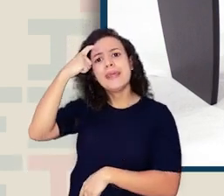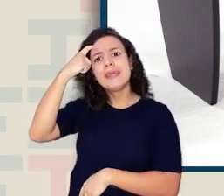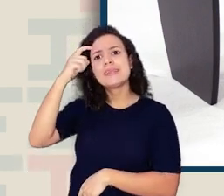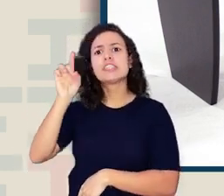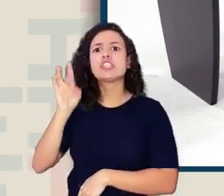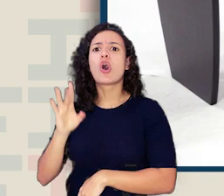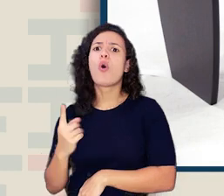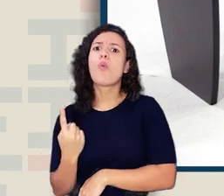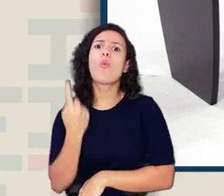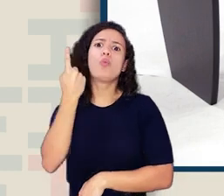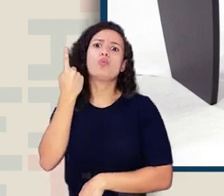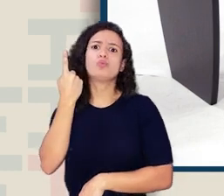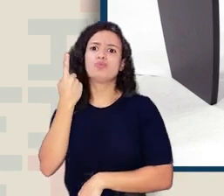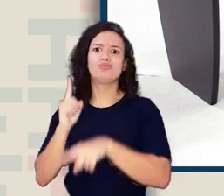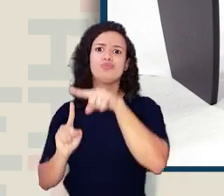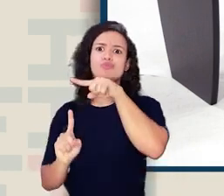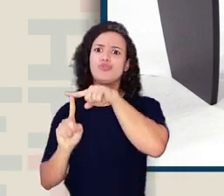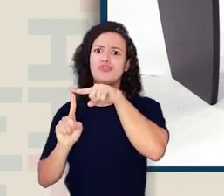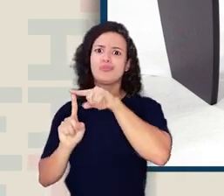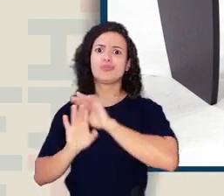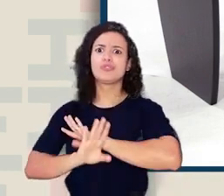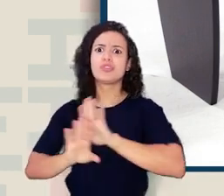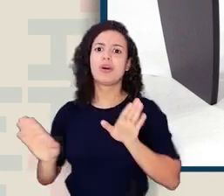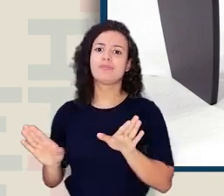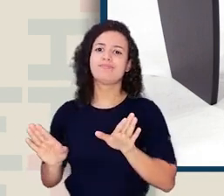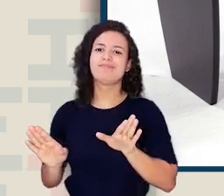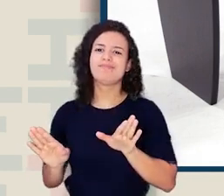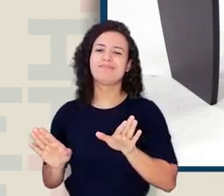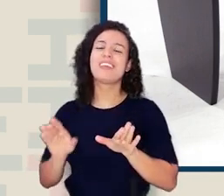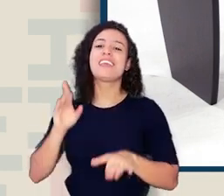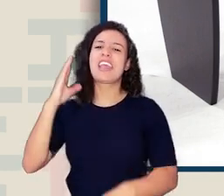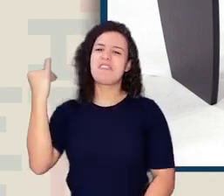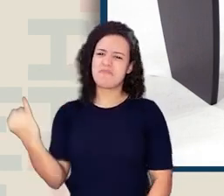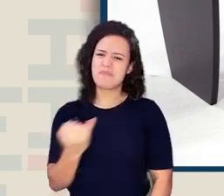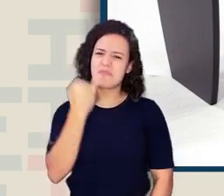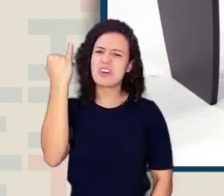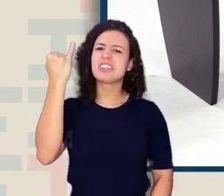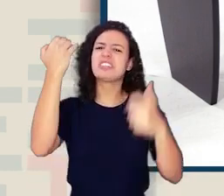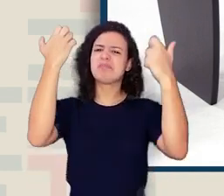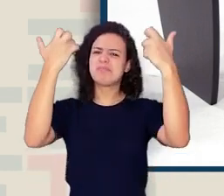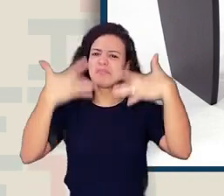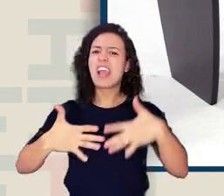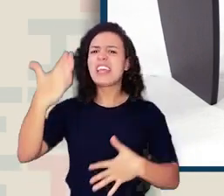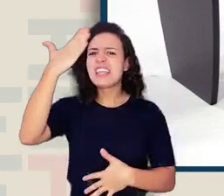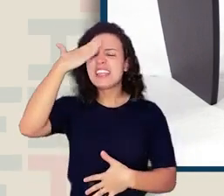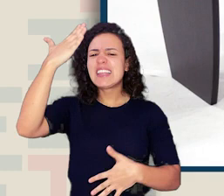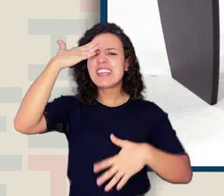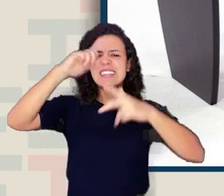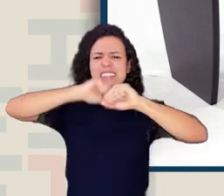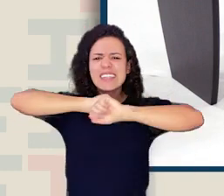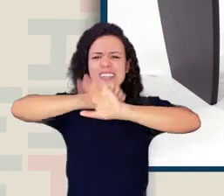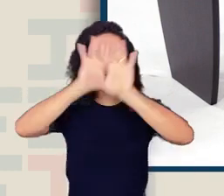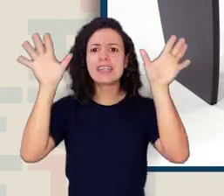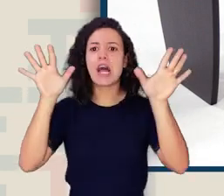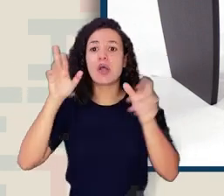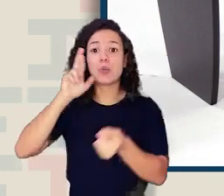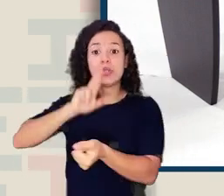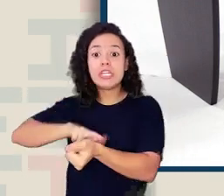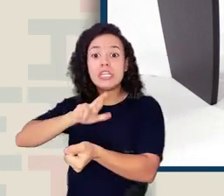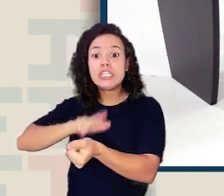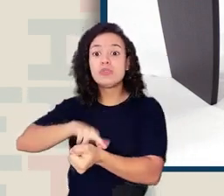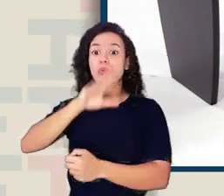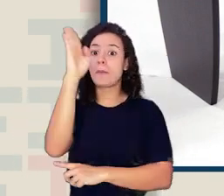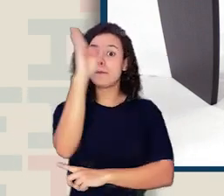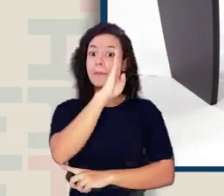acredita-se ter apenas um único tipo de manifestação. E aí é um ponto-chave para a gente começar a se apropriar cada vez mais dessa